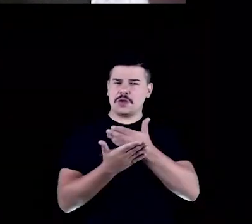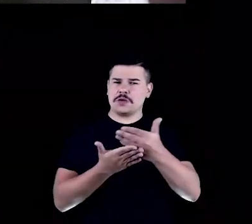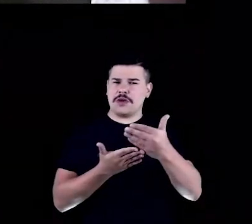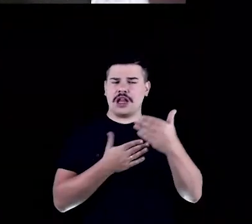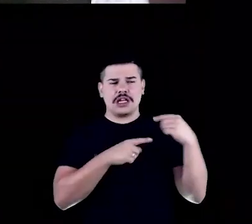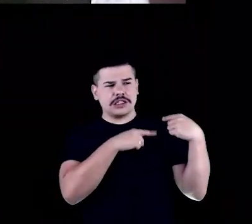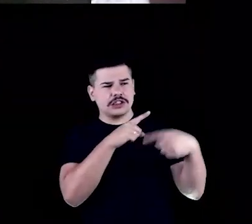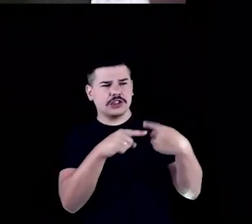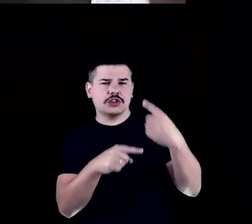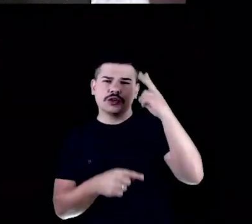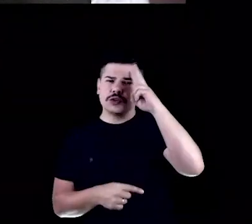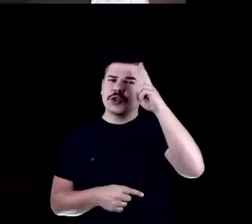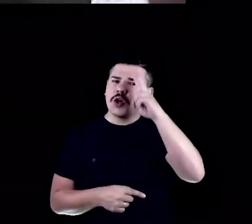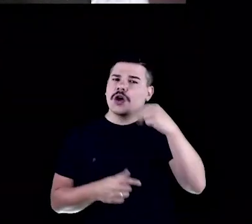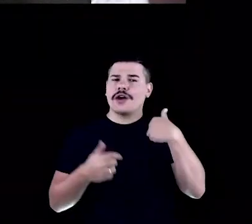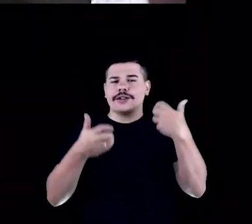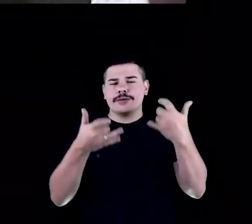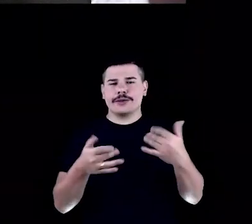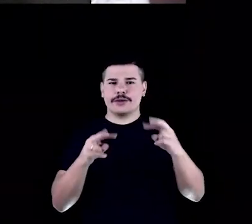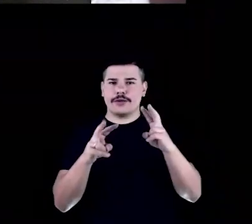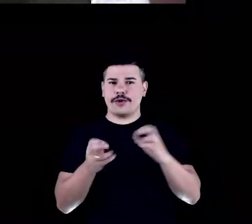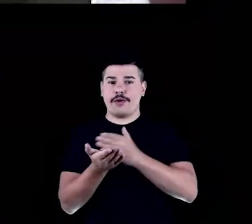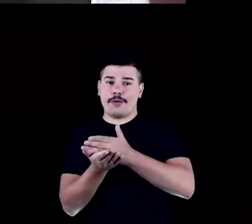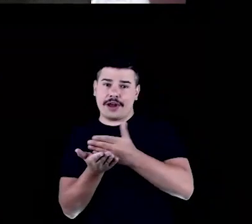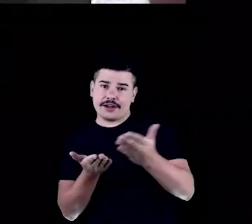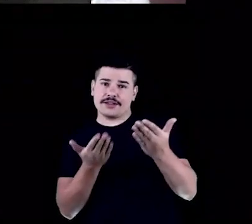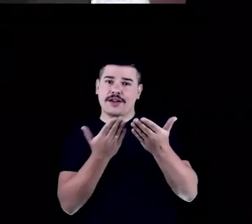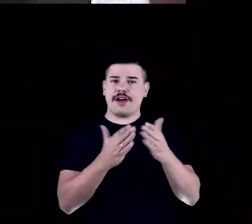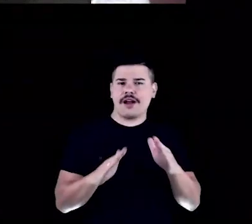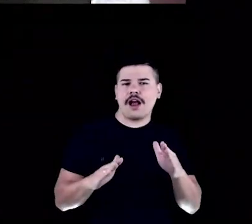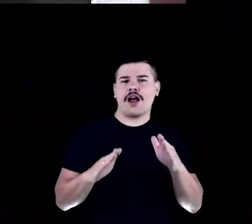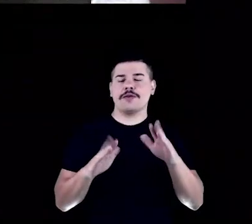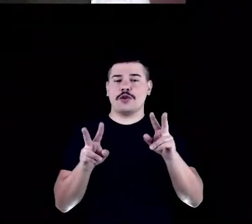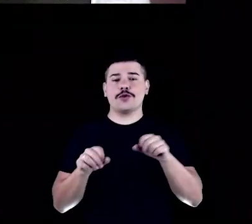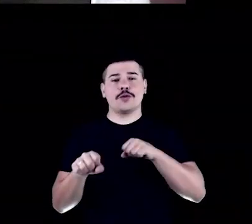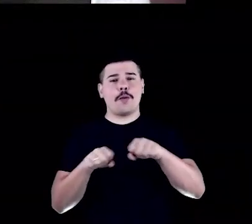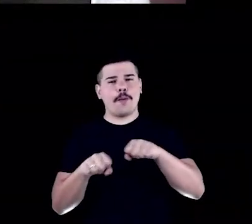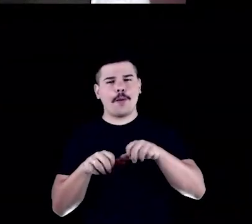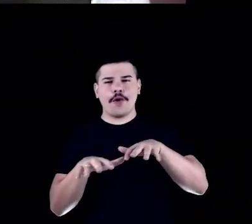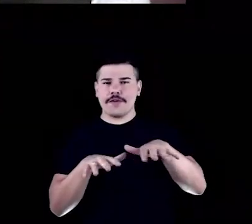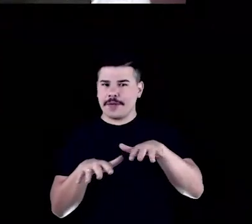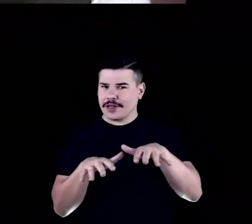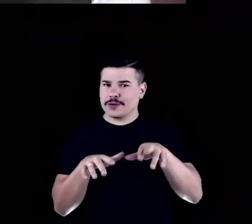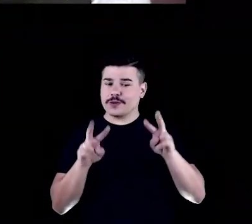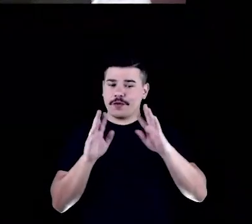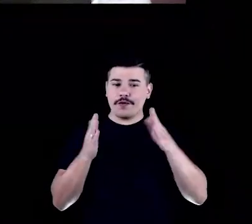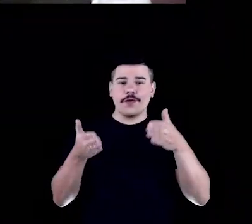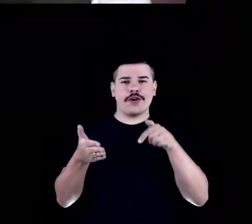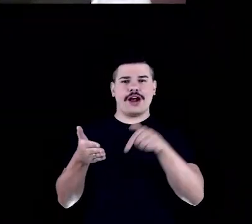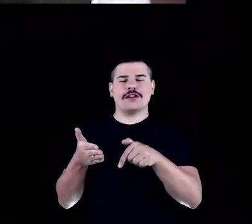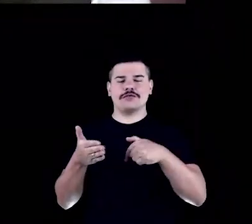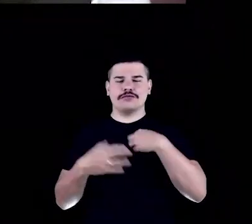que têm uma linearidade histórica, que falam a respeito do que começa e do que acaba, dos movimentos. Ele ia num movimento